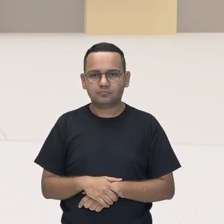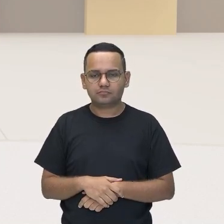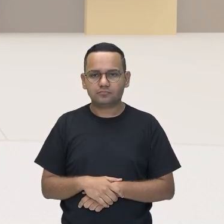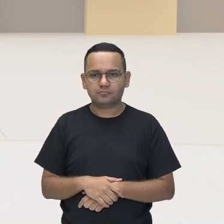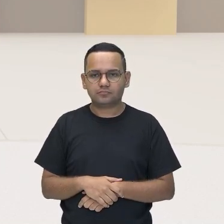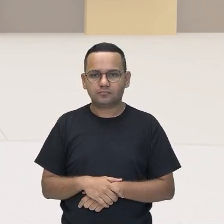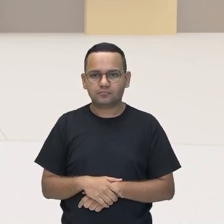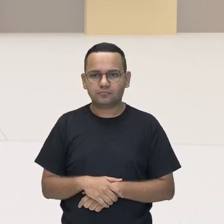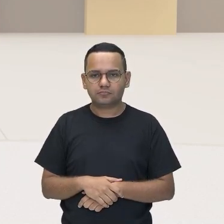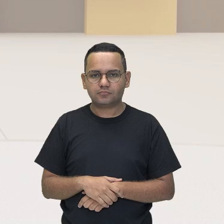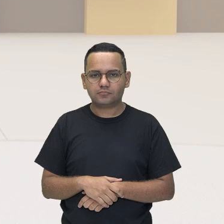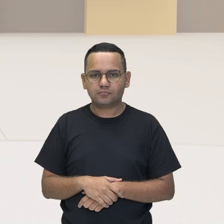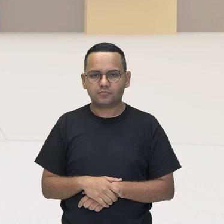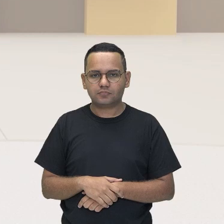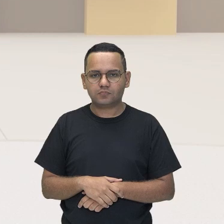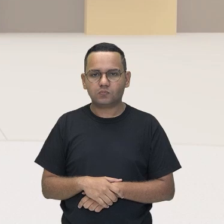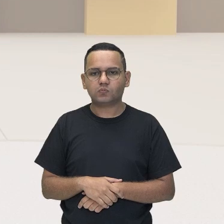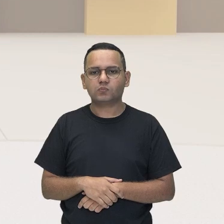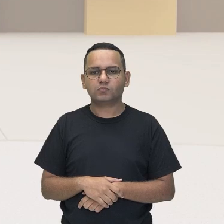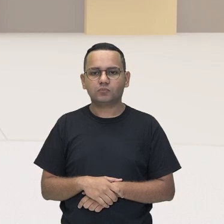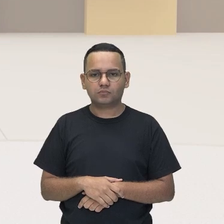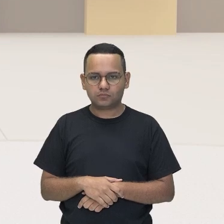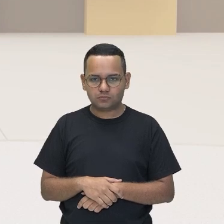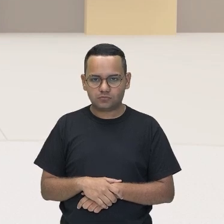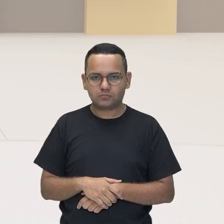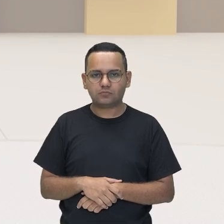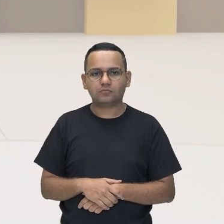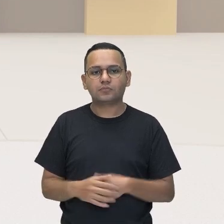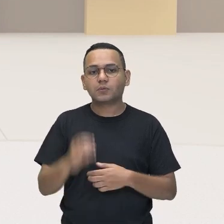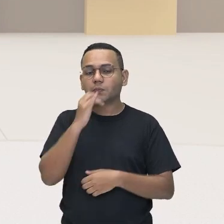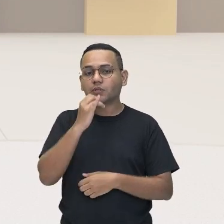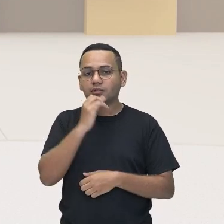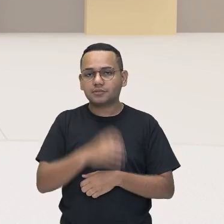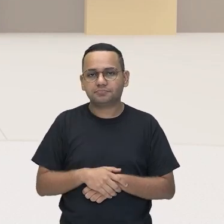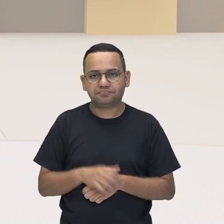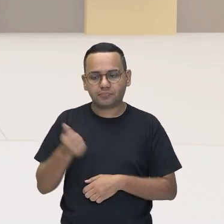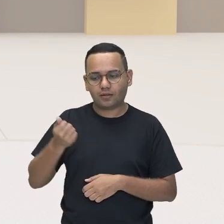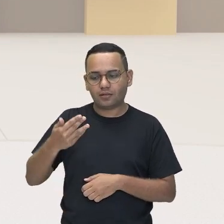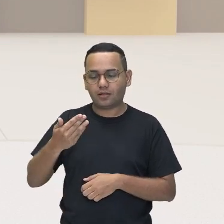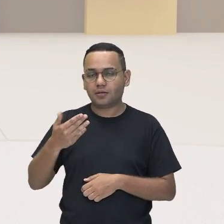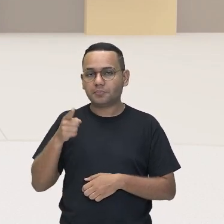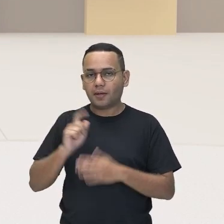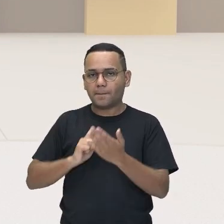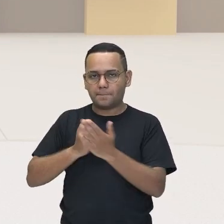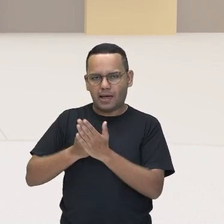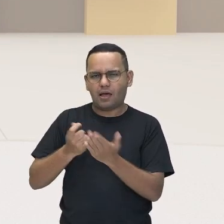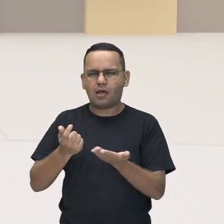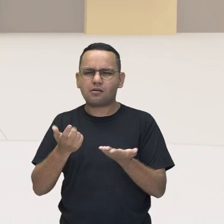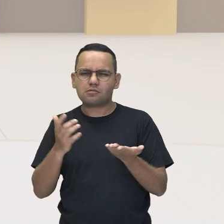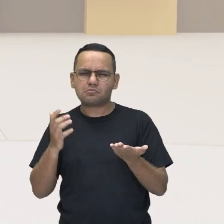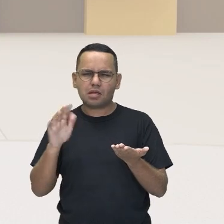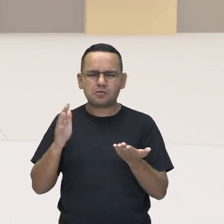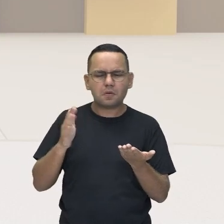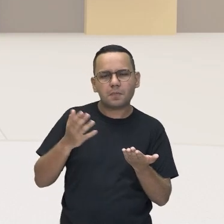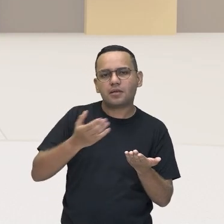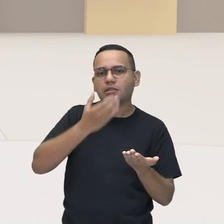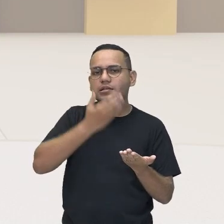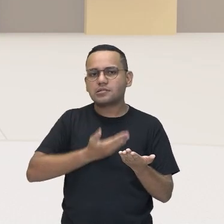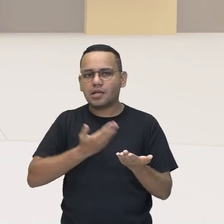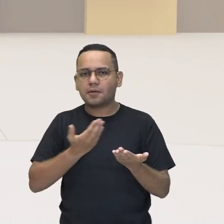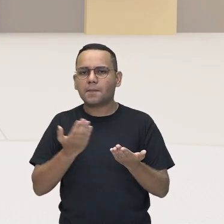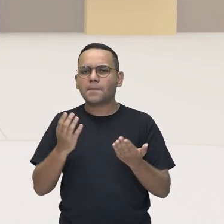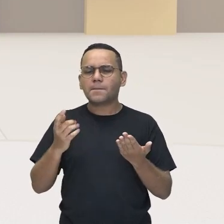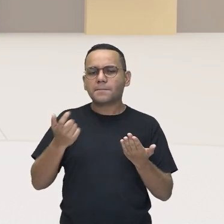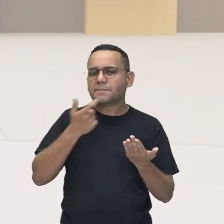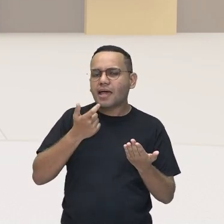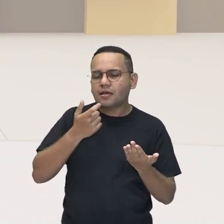elevados. Como a gente falou, né? O 13º ele é pago em dezembro, justamente próximo do Natal, do Ano Novo, né? Que é uma época